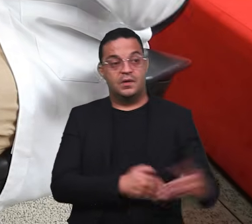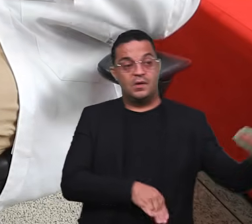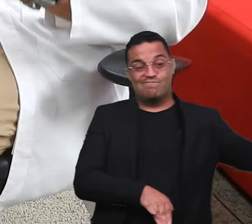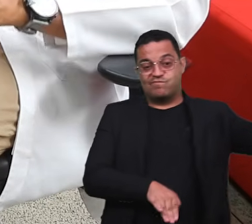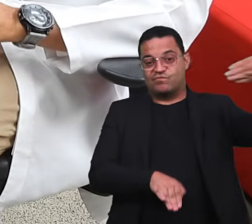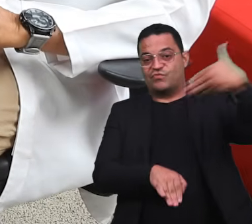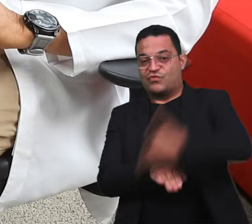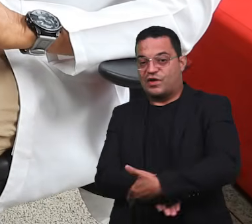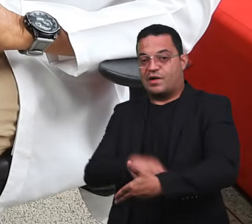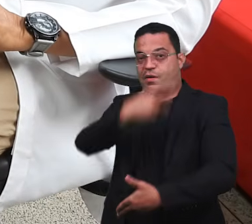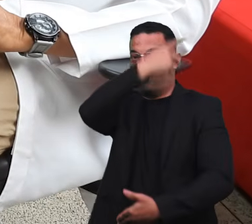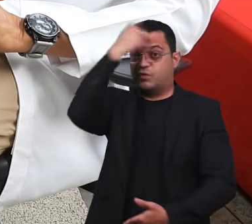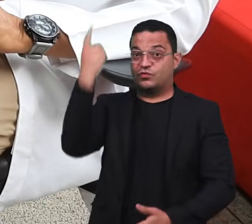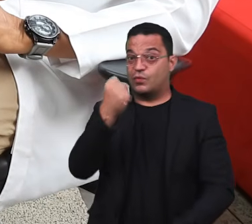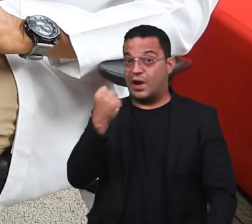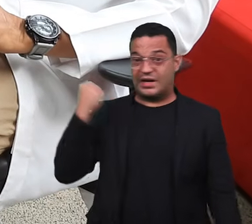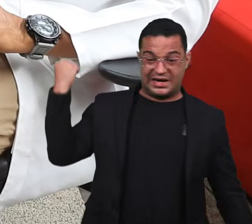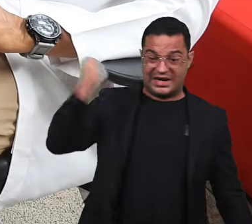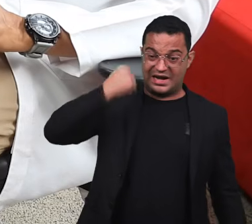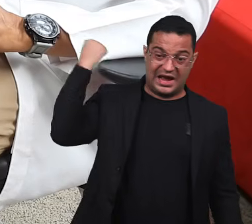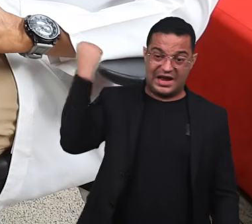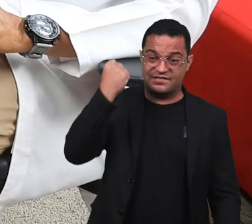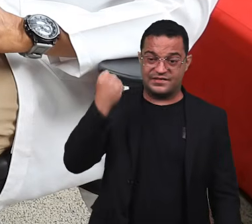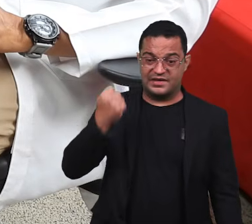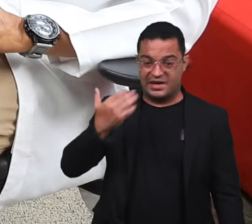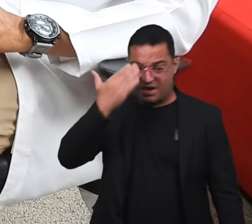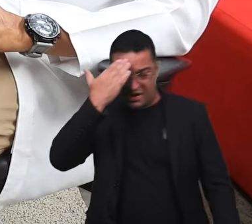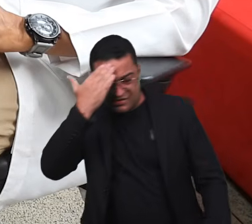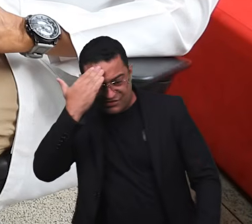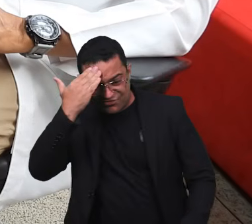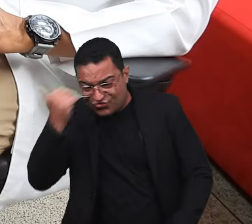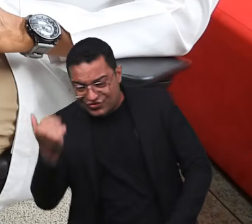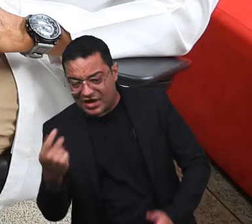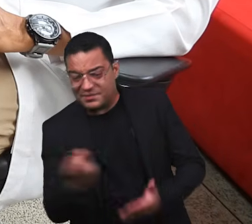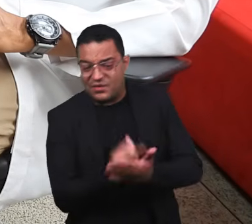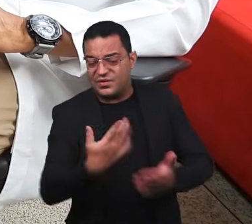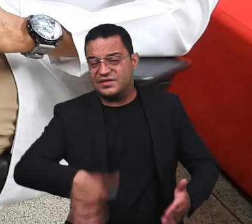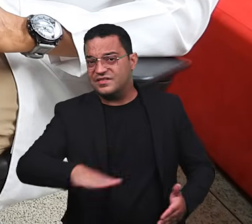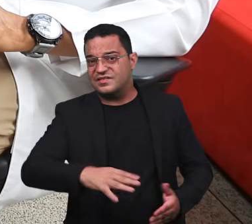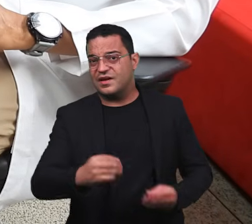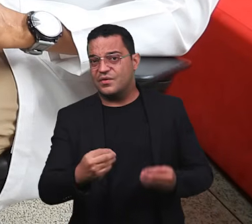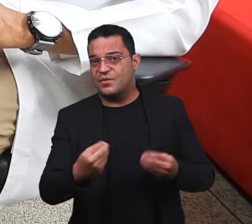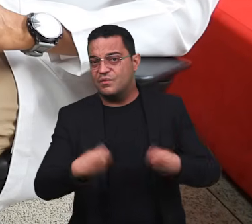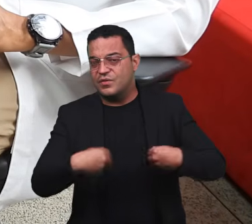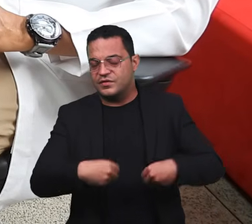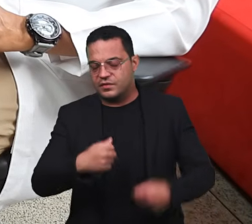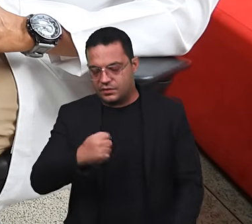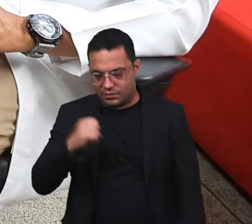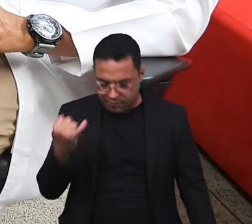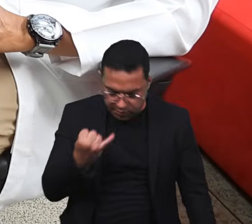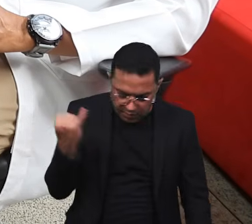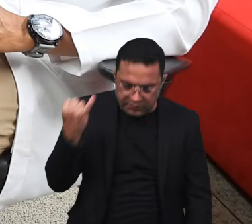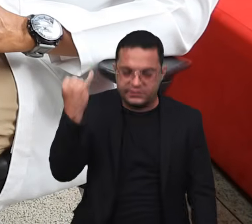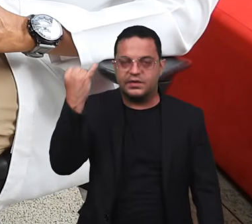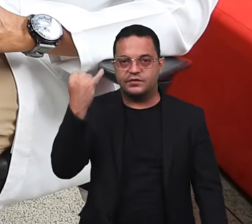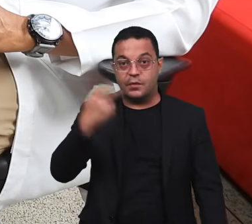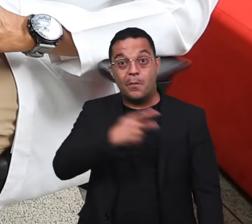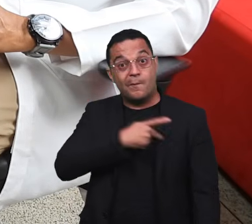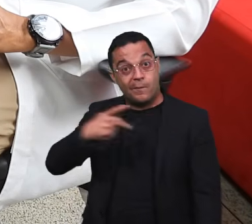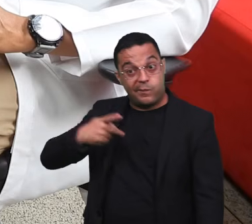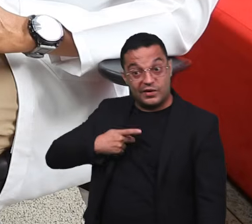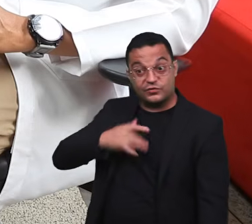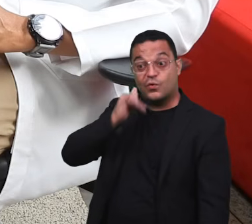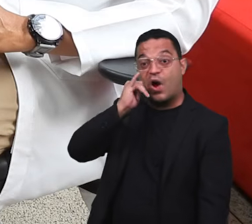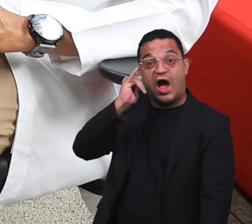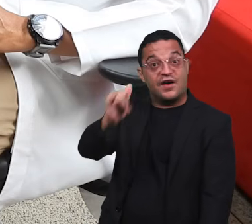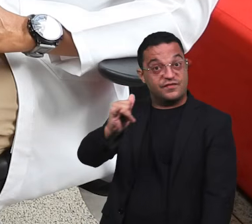também comunicar. Sempre tem um diácono responsável, um pastor responsável pela subida. Aquele pastor, ele tem